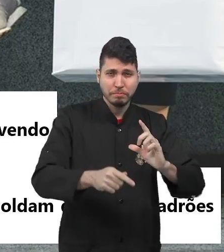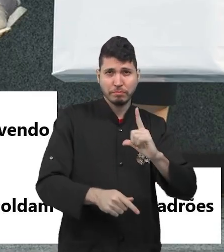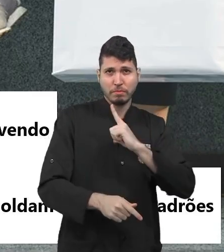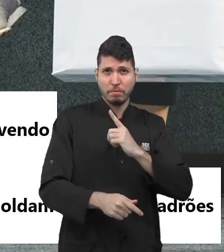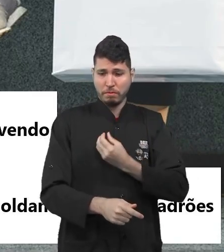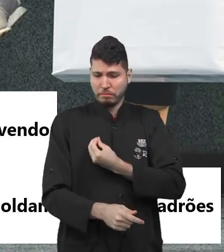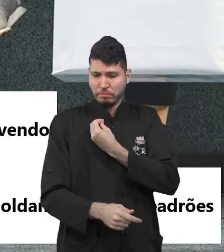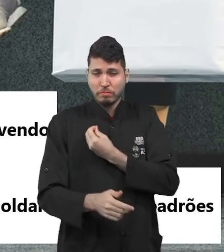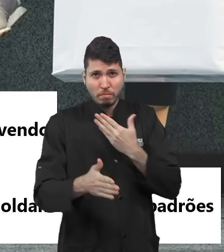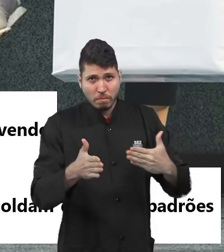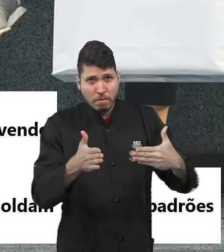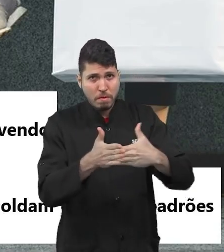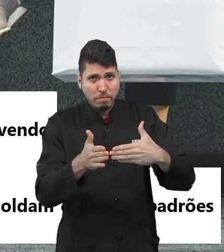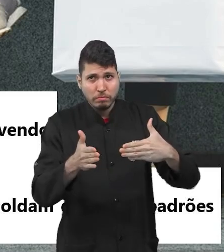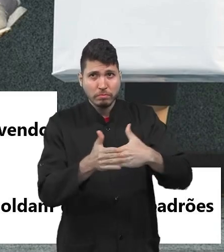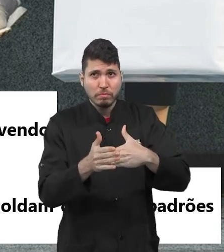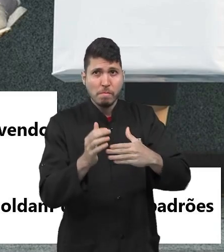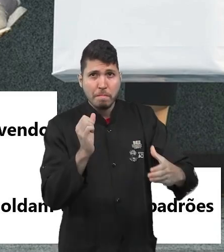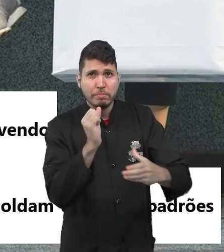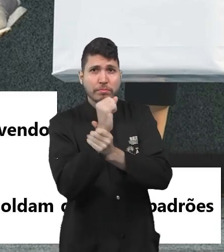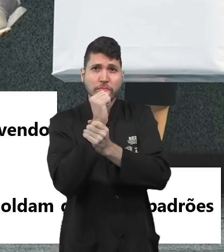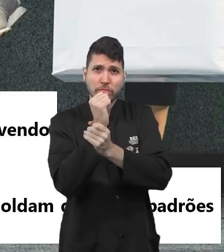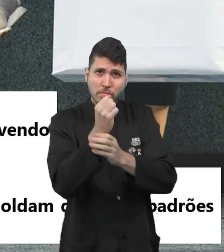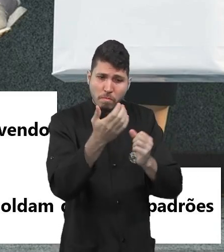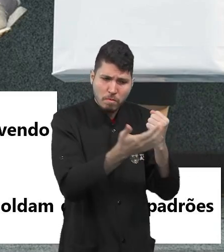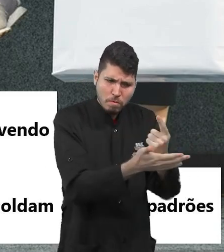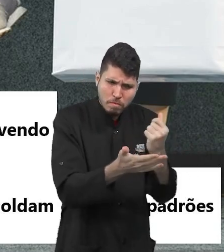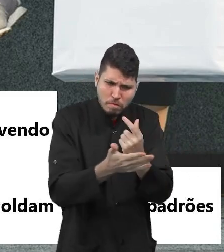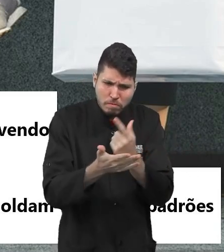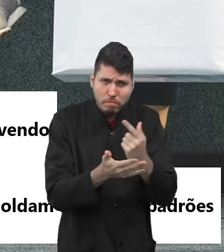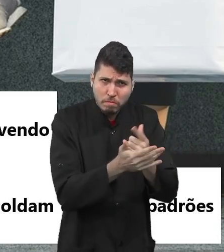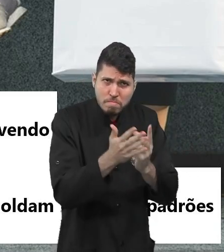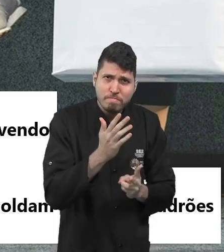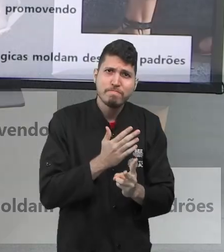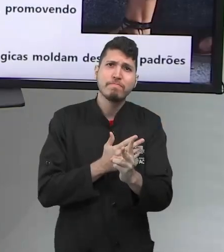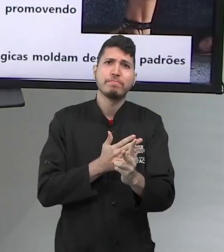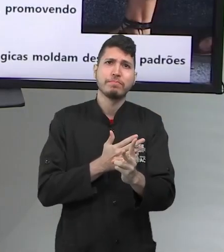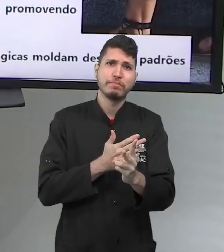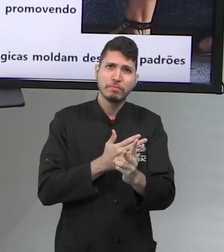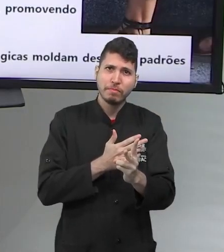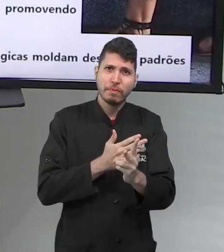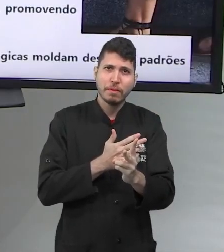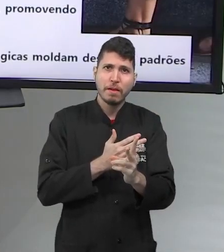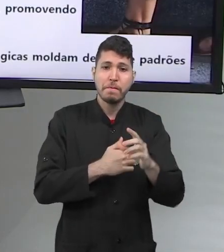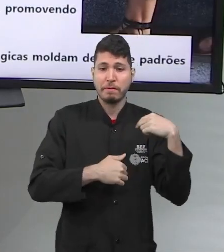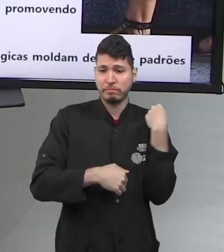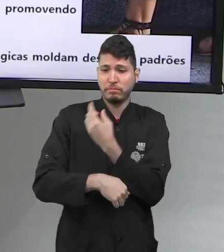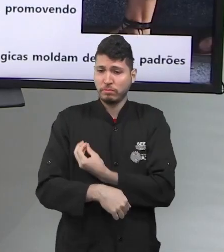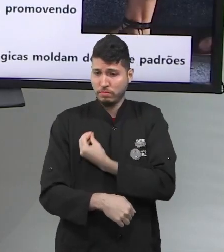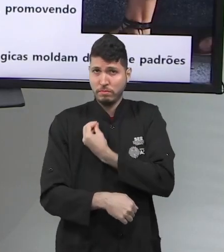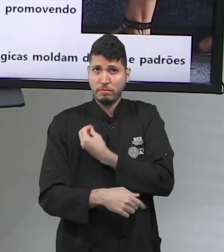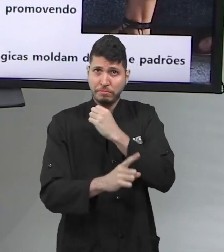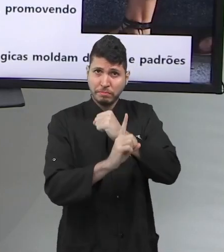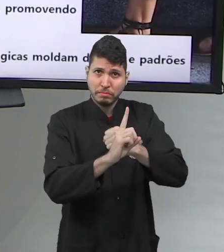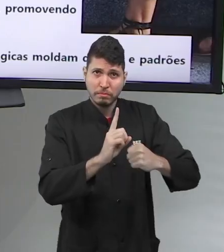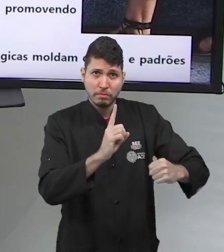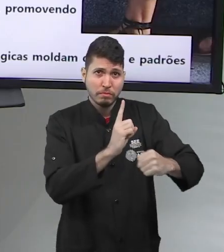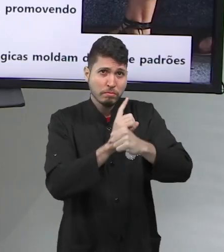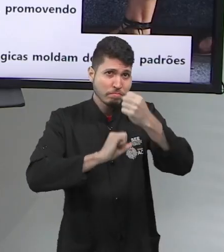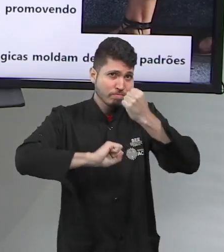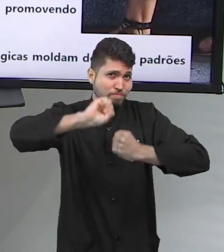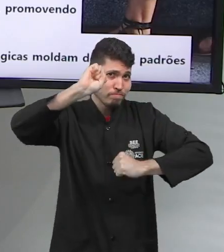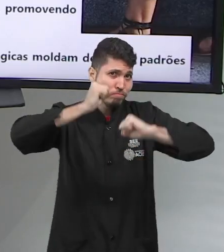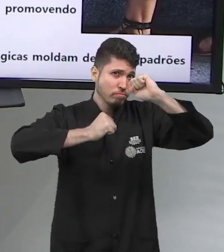útil limitada, promovendo o consumo contínuo. Ou seja, nós vivemos uma sociedade